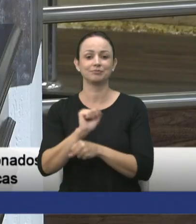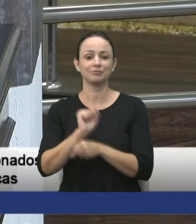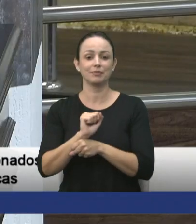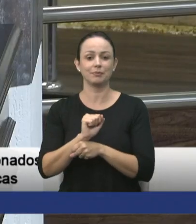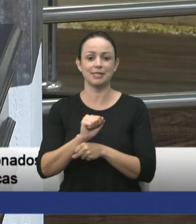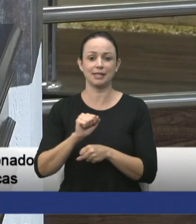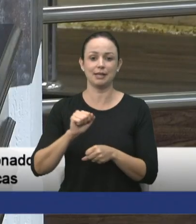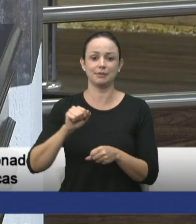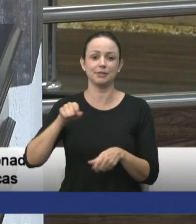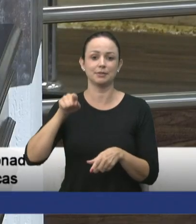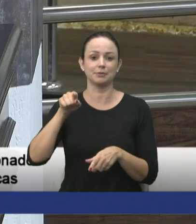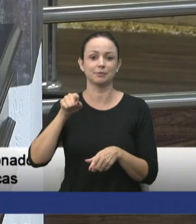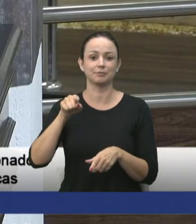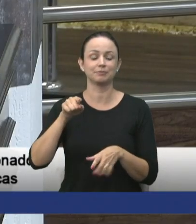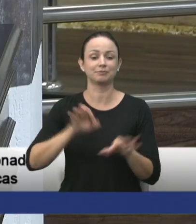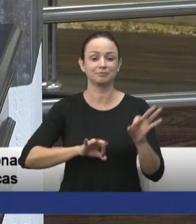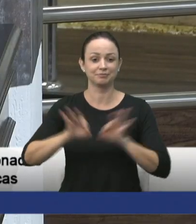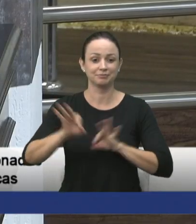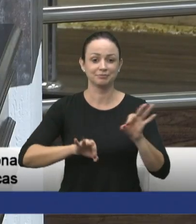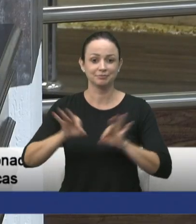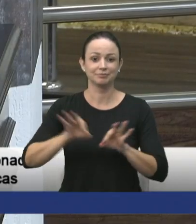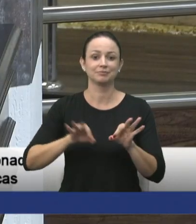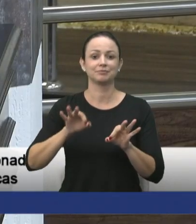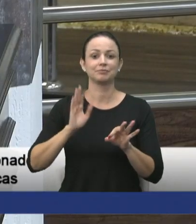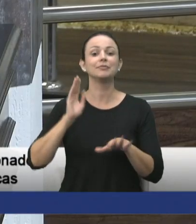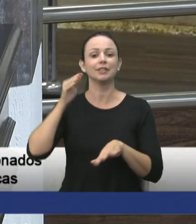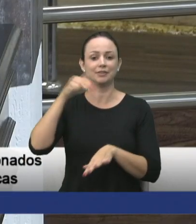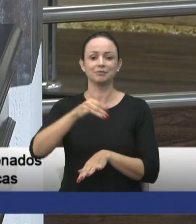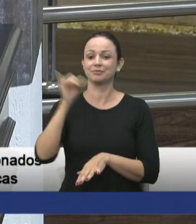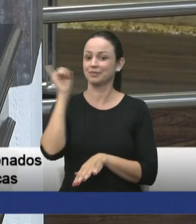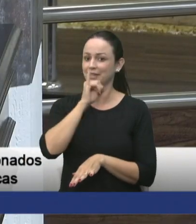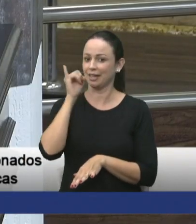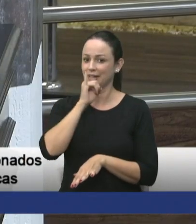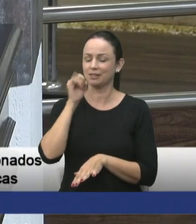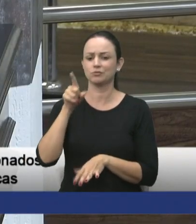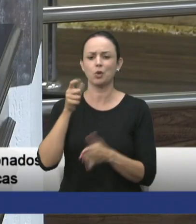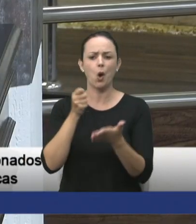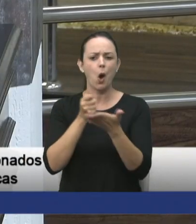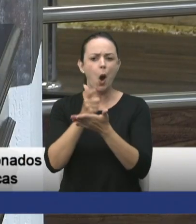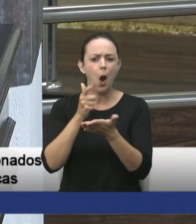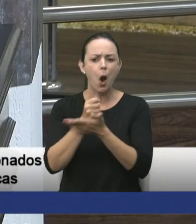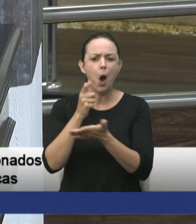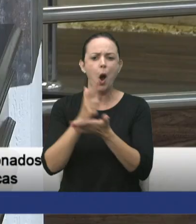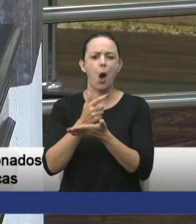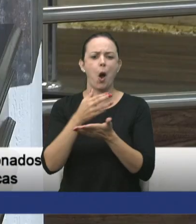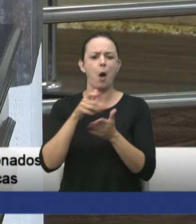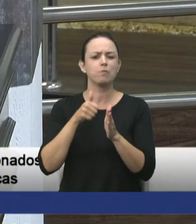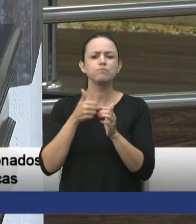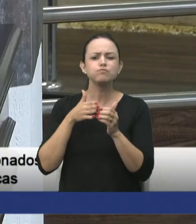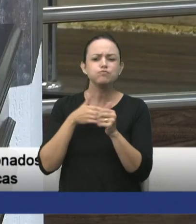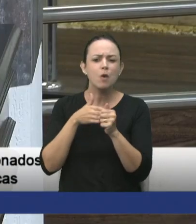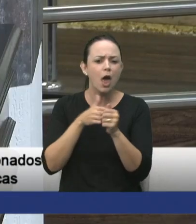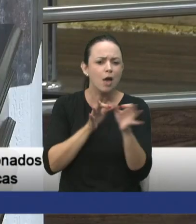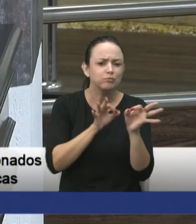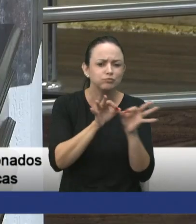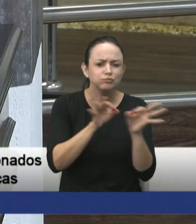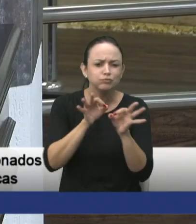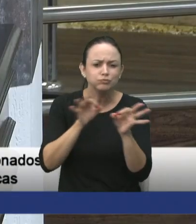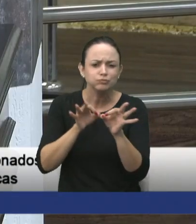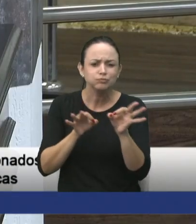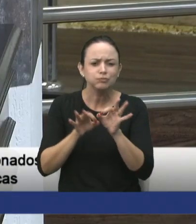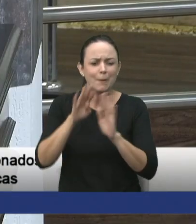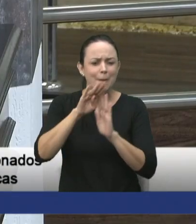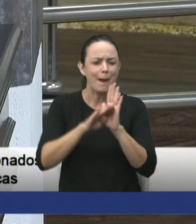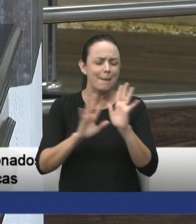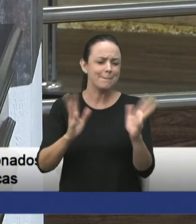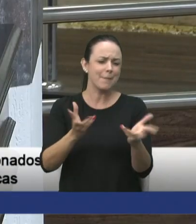uma viagem fabulosa à Itália. Você compra um monte de guias e faz seus planos maravilhosos.